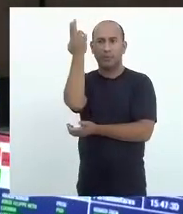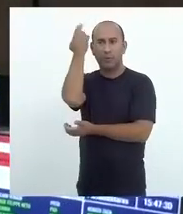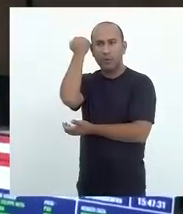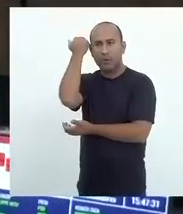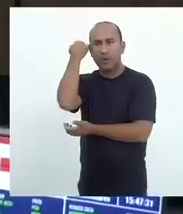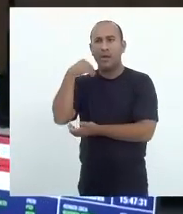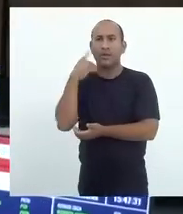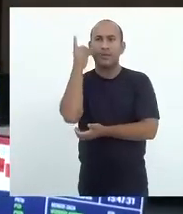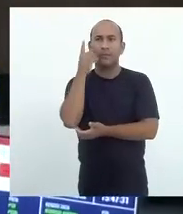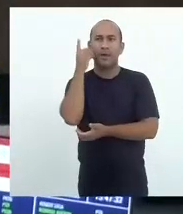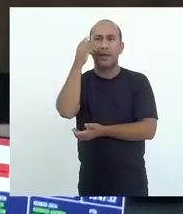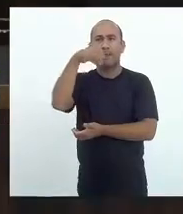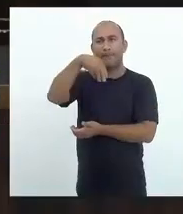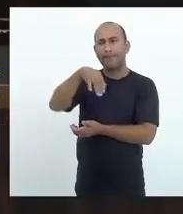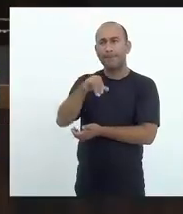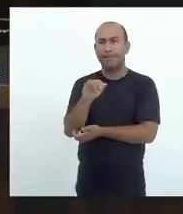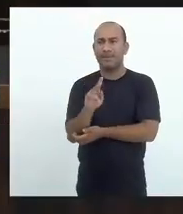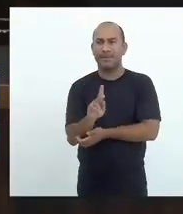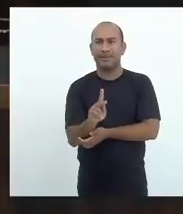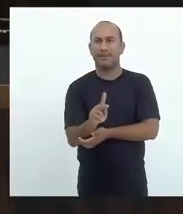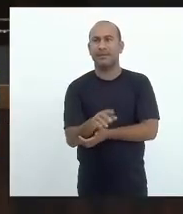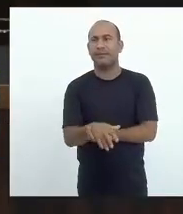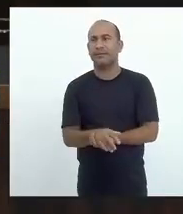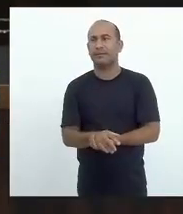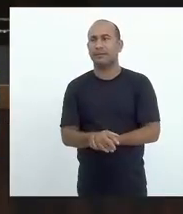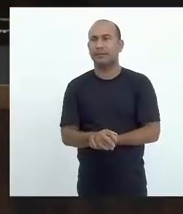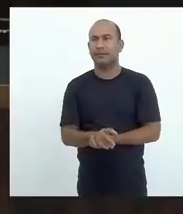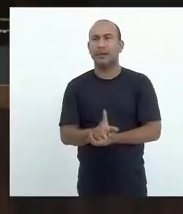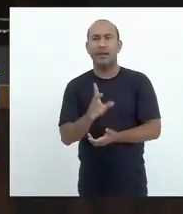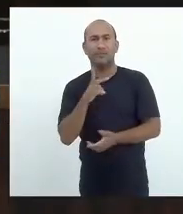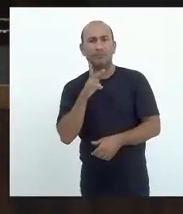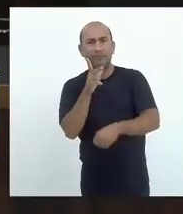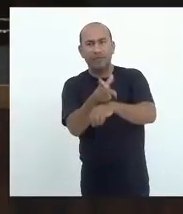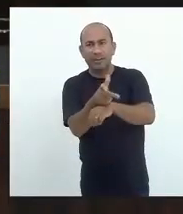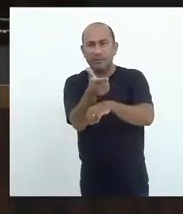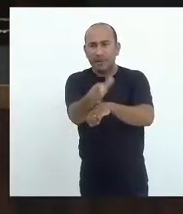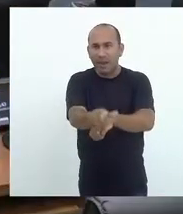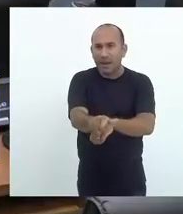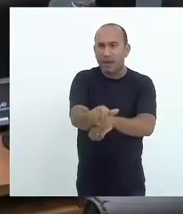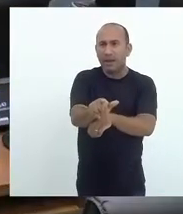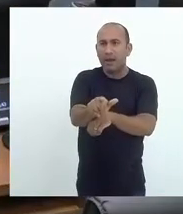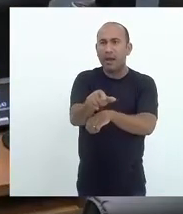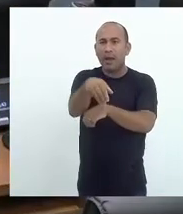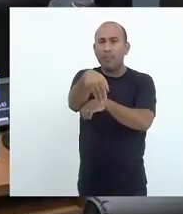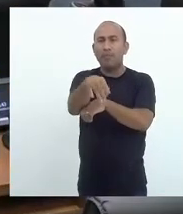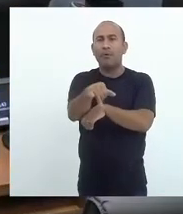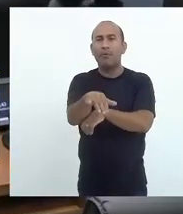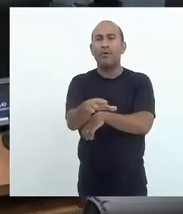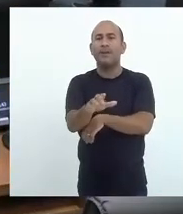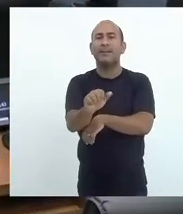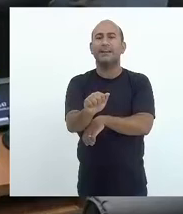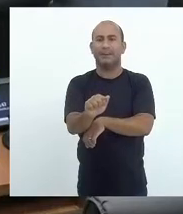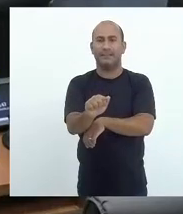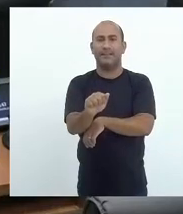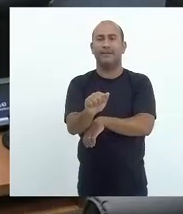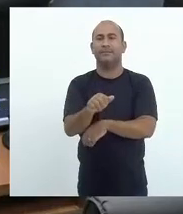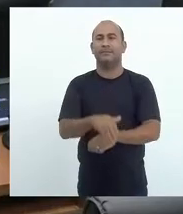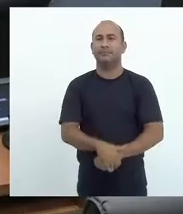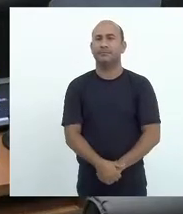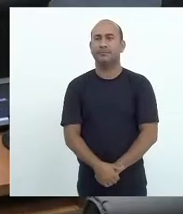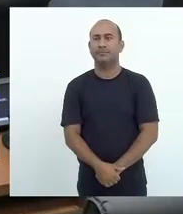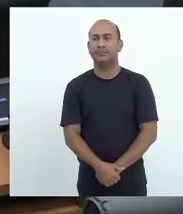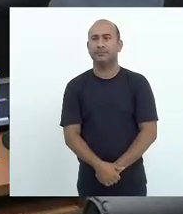Deputado Carlos Mink. Mais alguém do vídeo? Está por vídeo? Mônica Francisco, deputado. Deputada Mônica